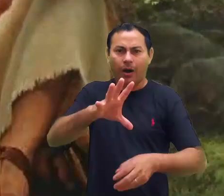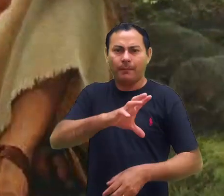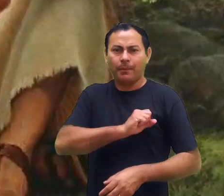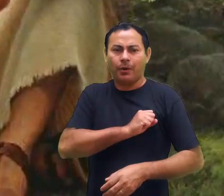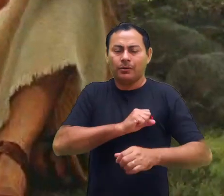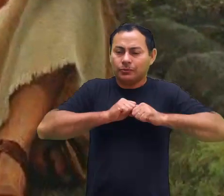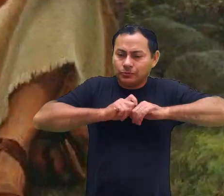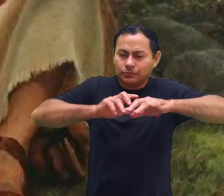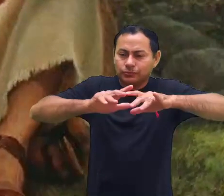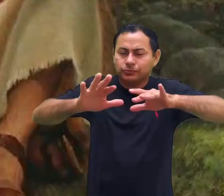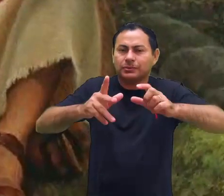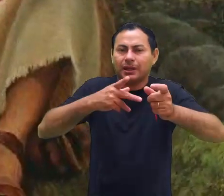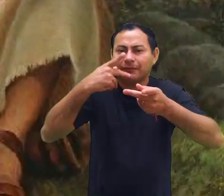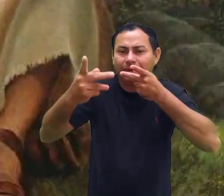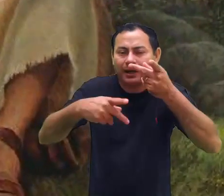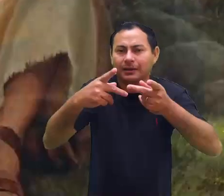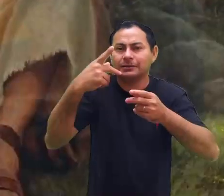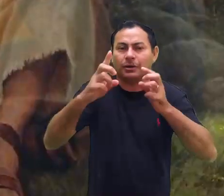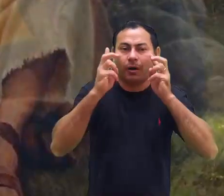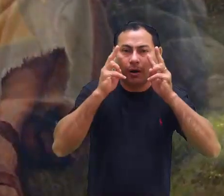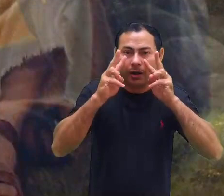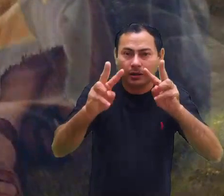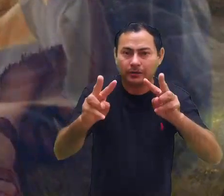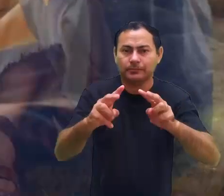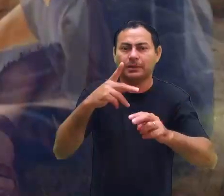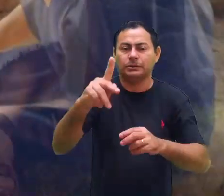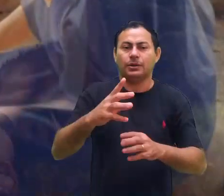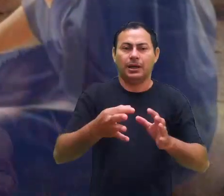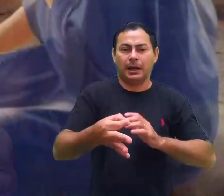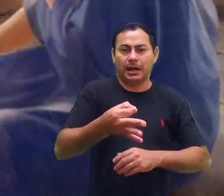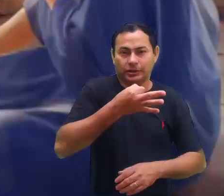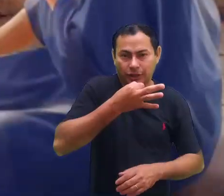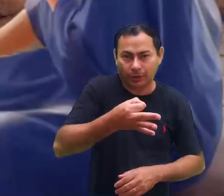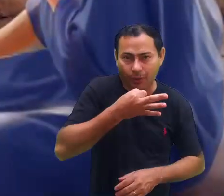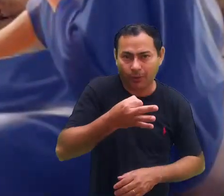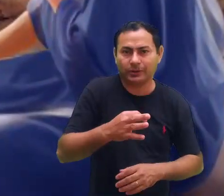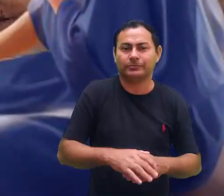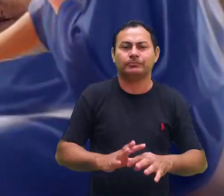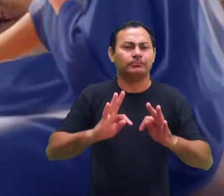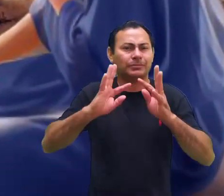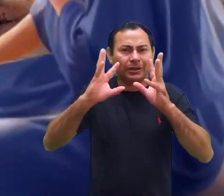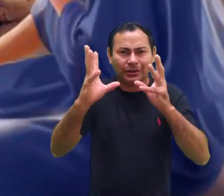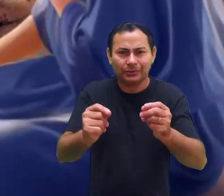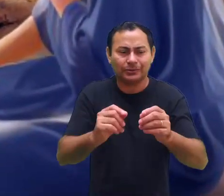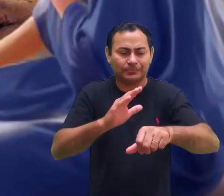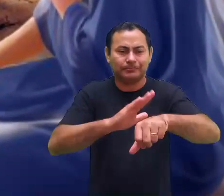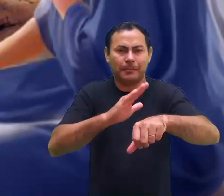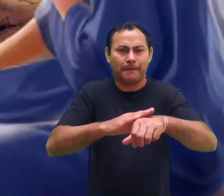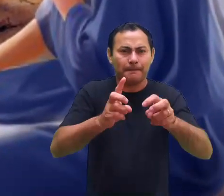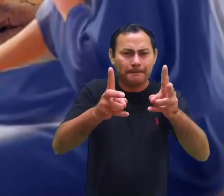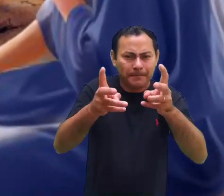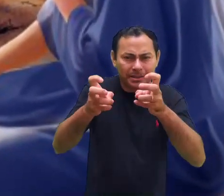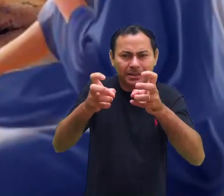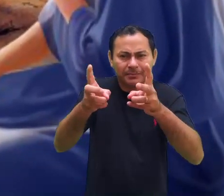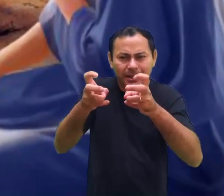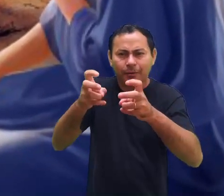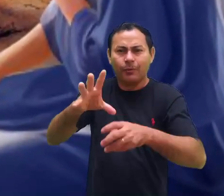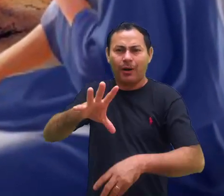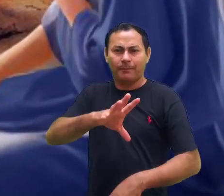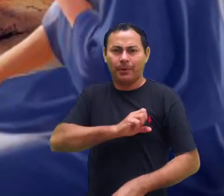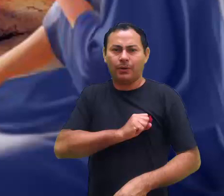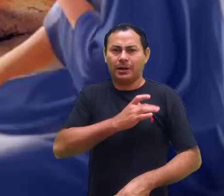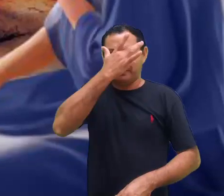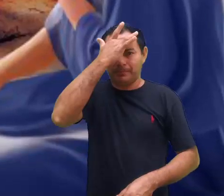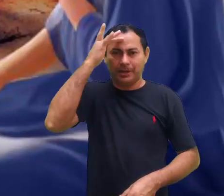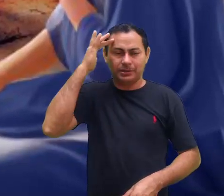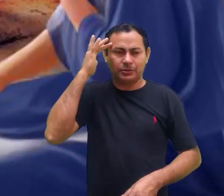amor dele exalando de suas palavras, do seu olhar, de suas atitudes. E tudo isso à medida que percebêssemos o